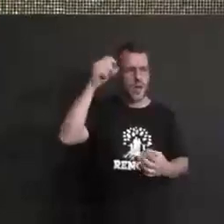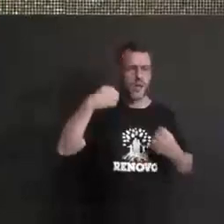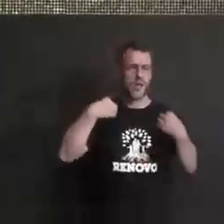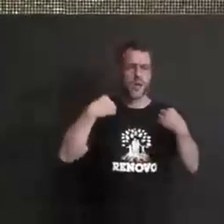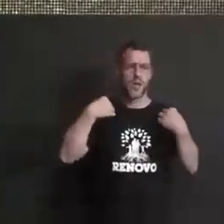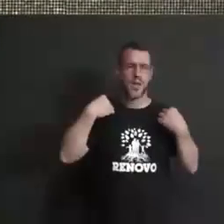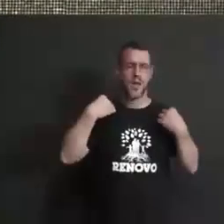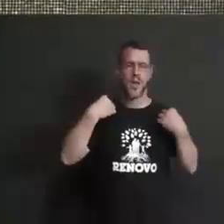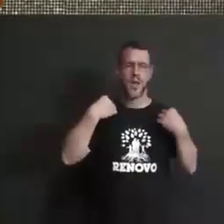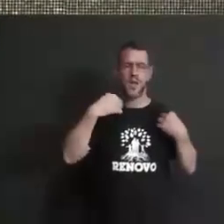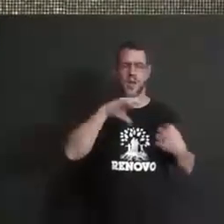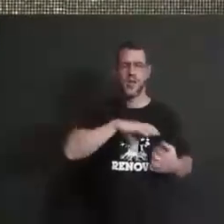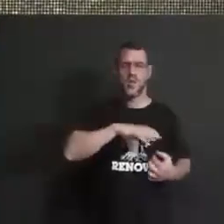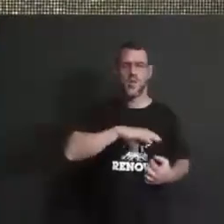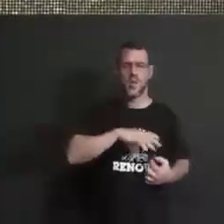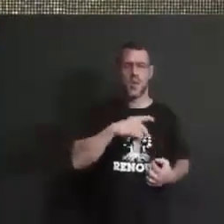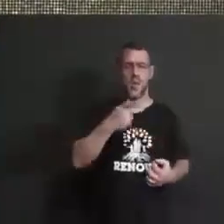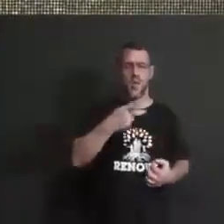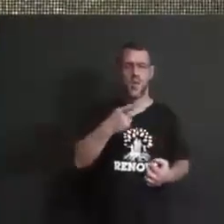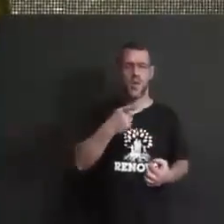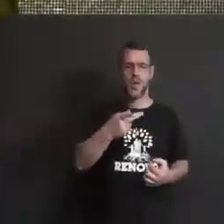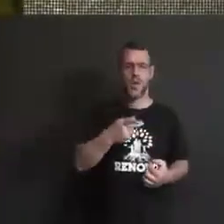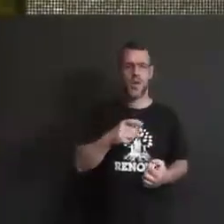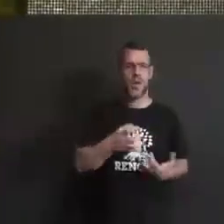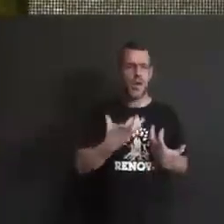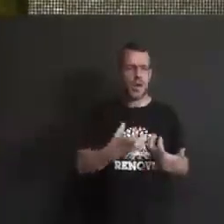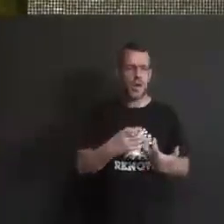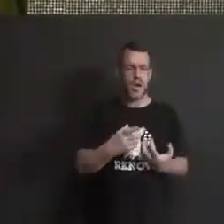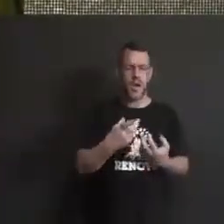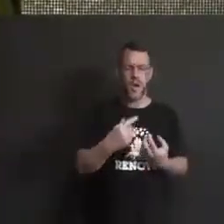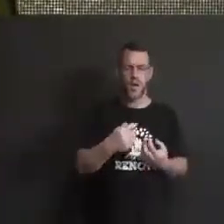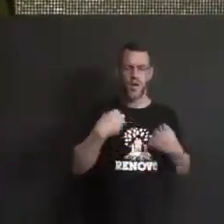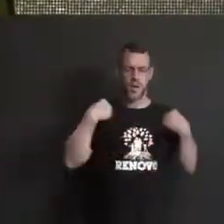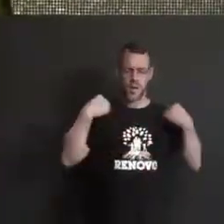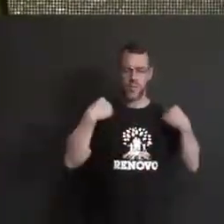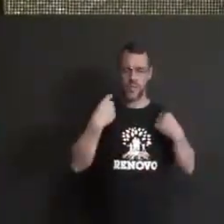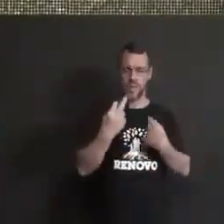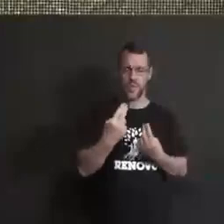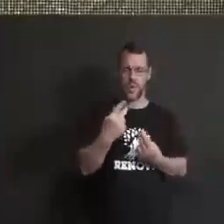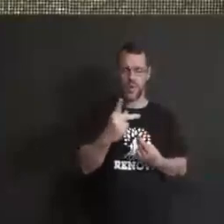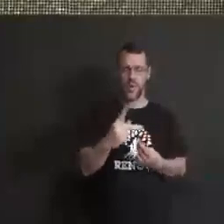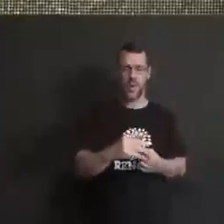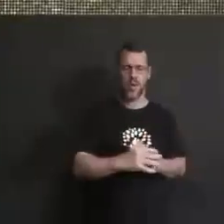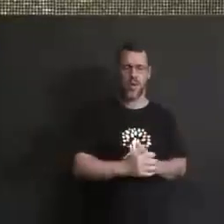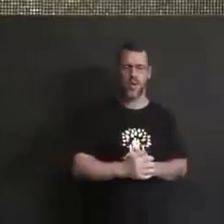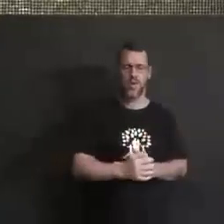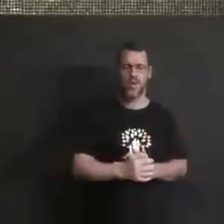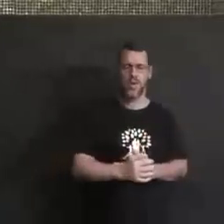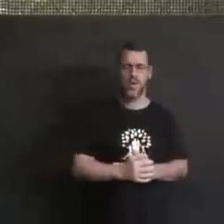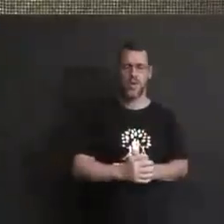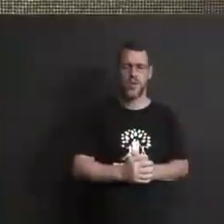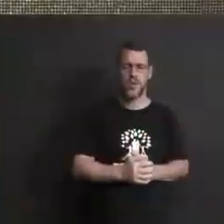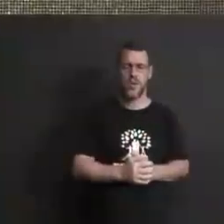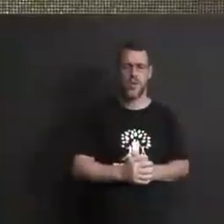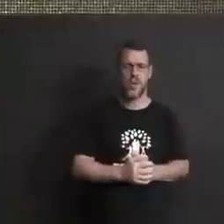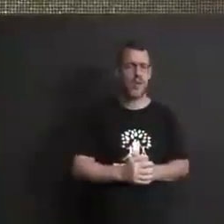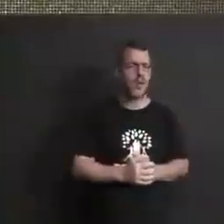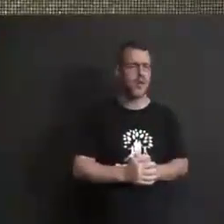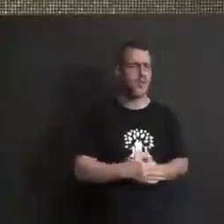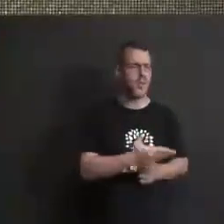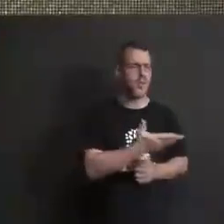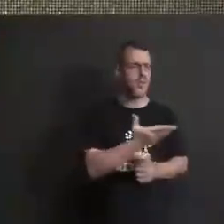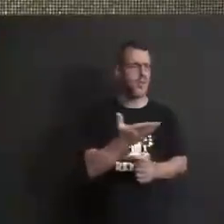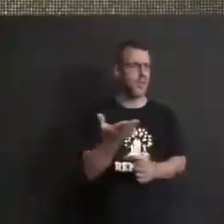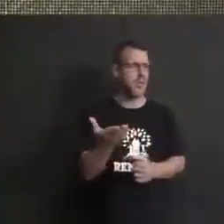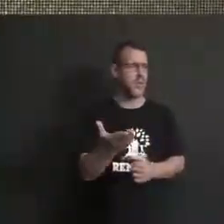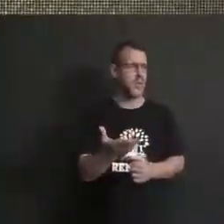isso. Mas ele falou, quero fazer uma aliança aqui hoje. Quero fazer uma aliança com vocês. Que